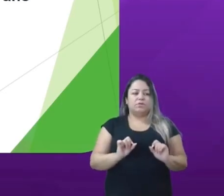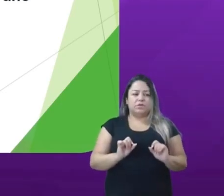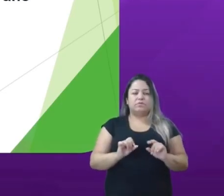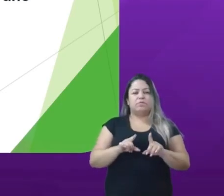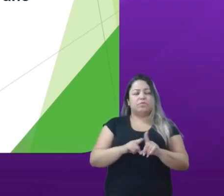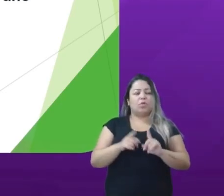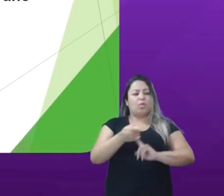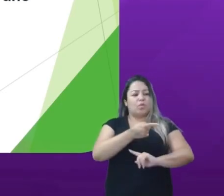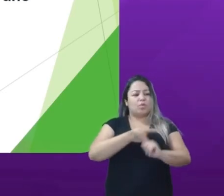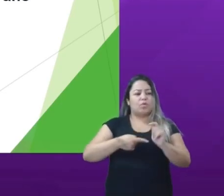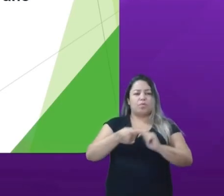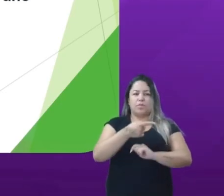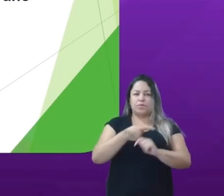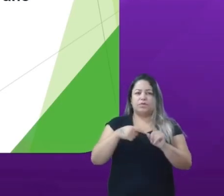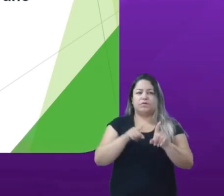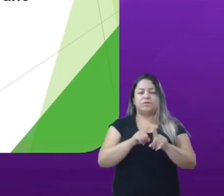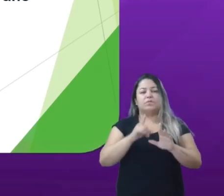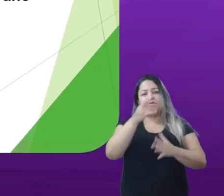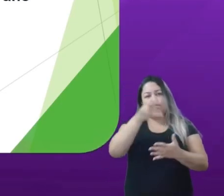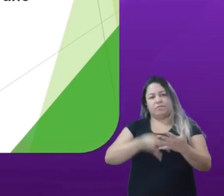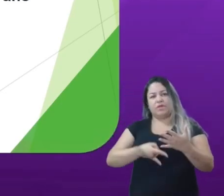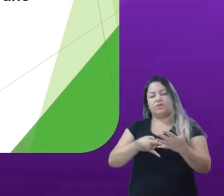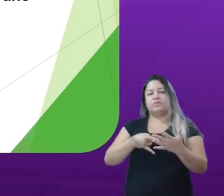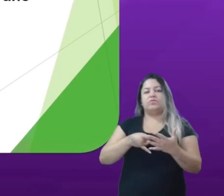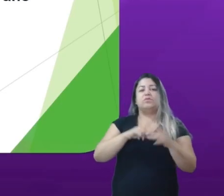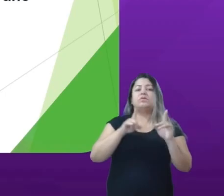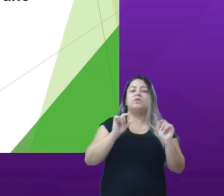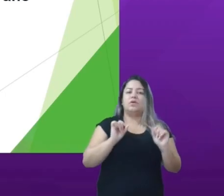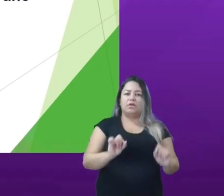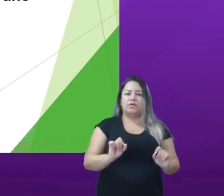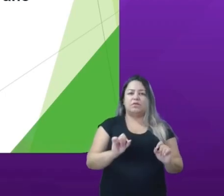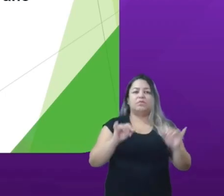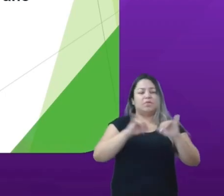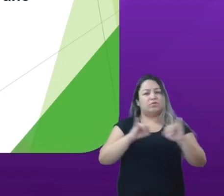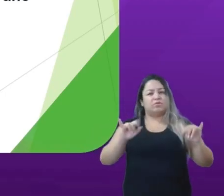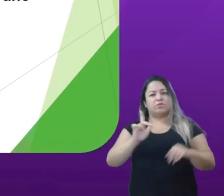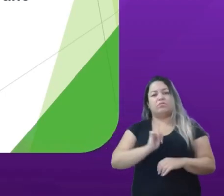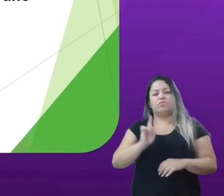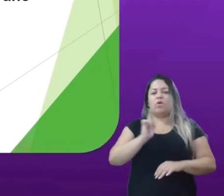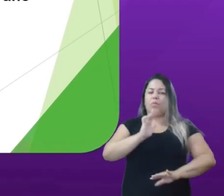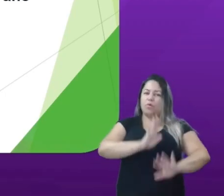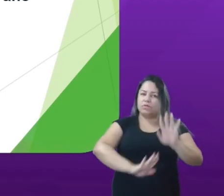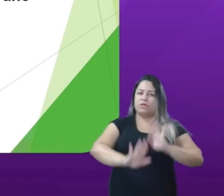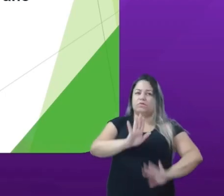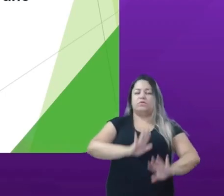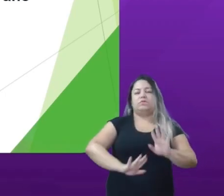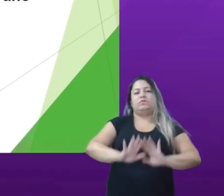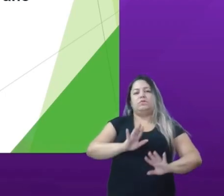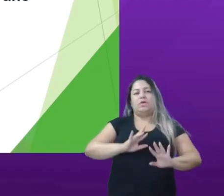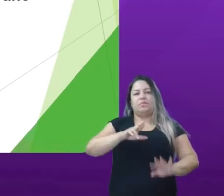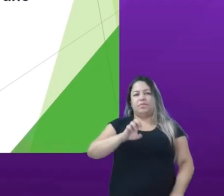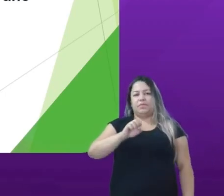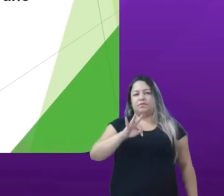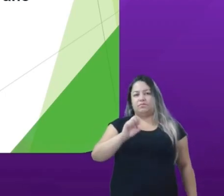vista econômicos, né, e documentos, né, que levantam informações cuidadosas sobre receitas e